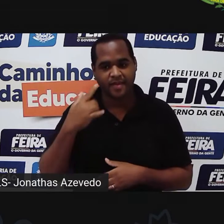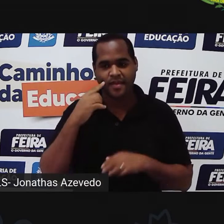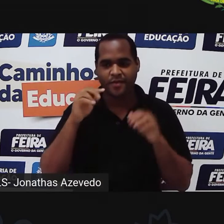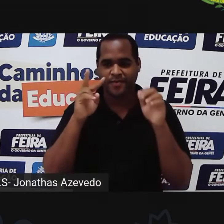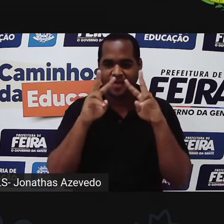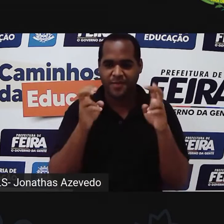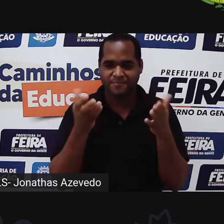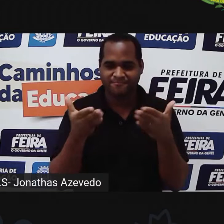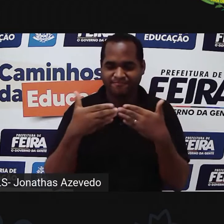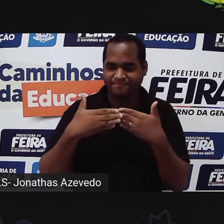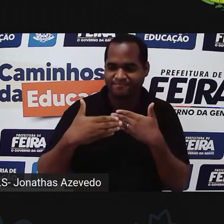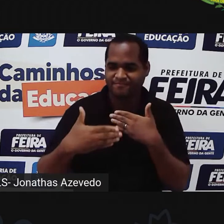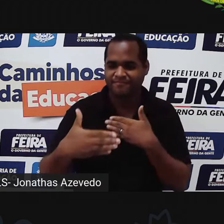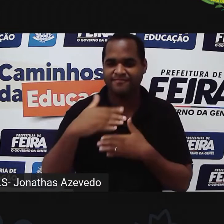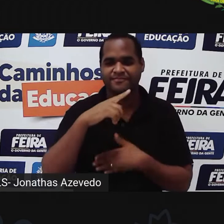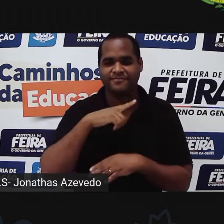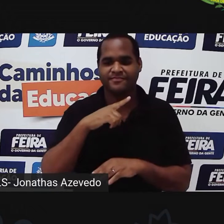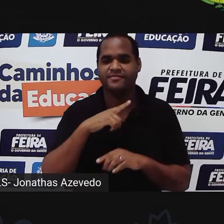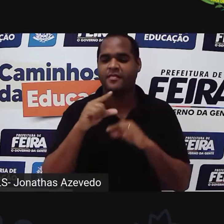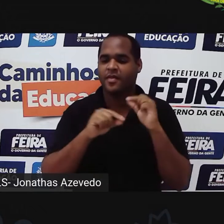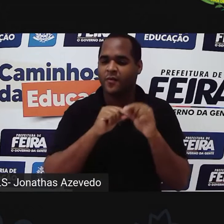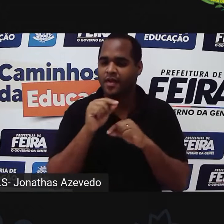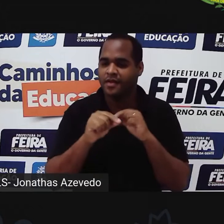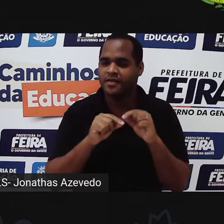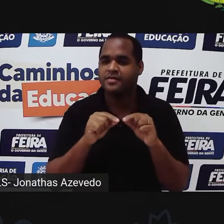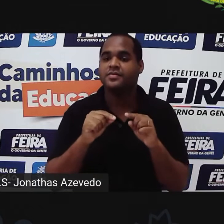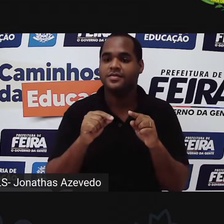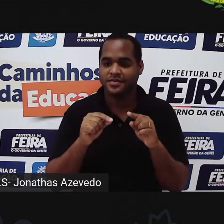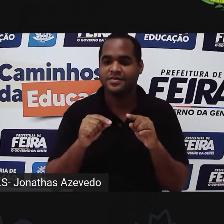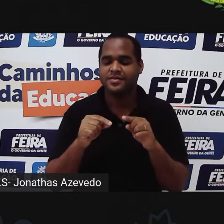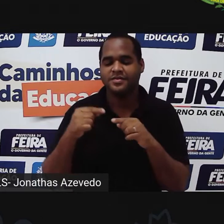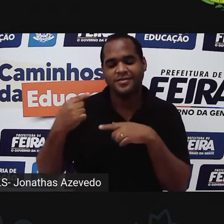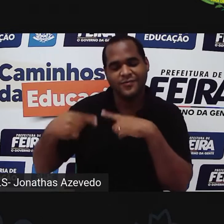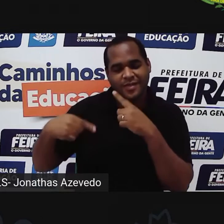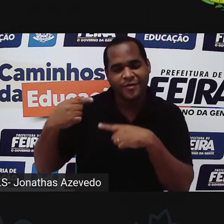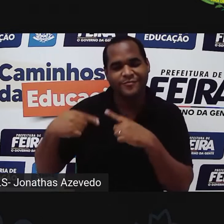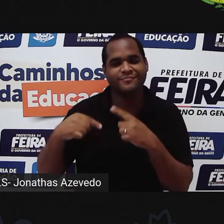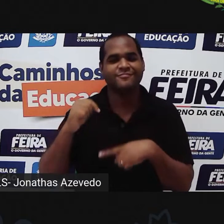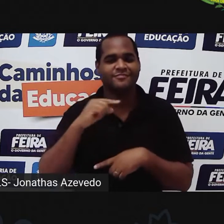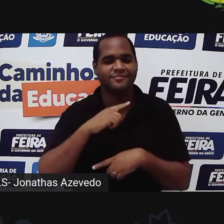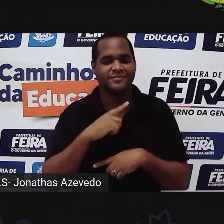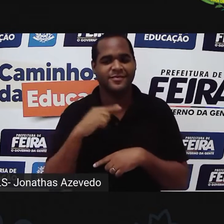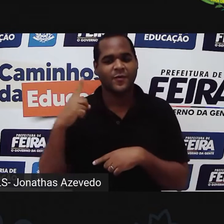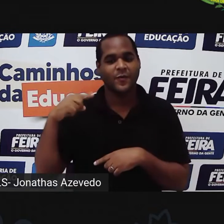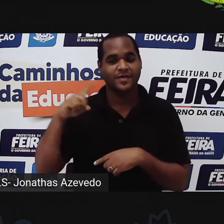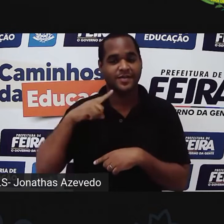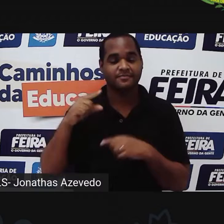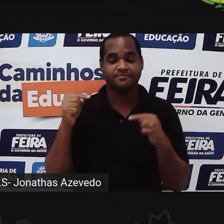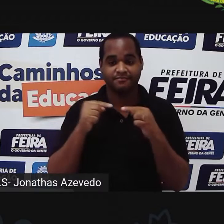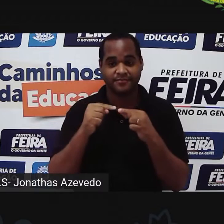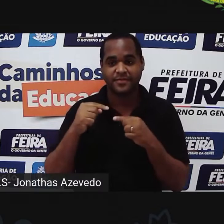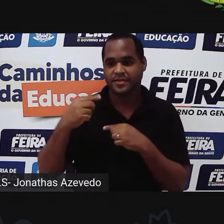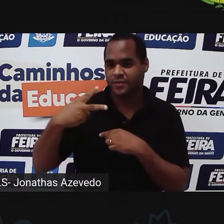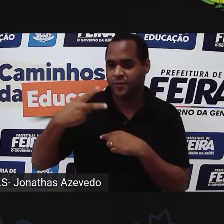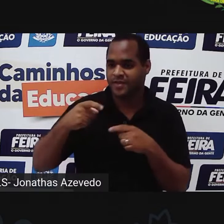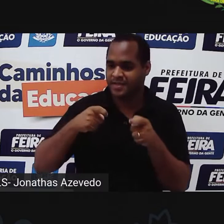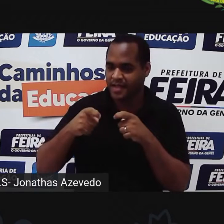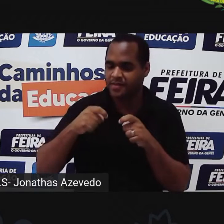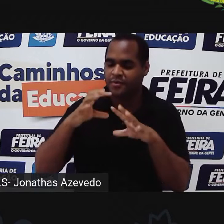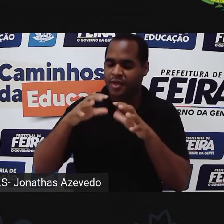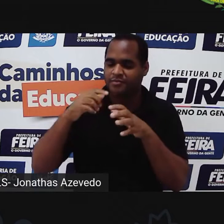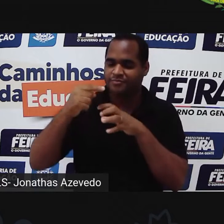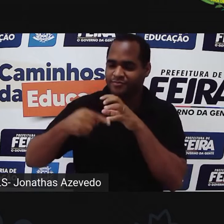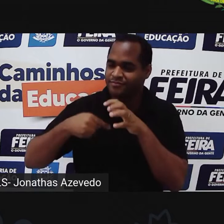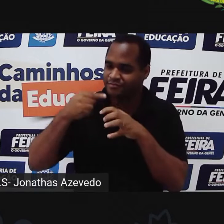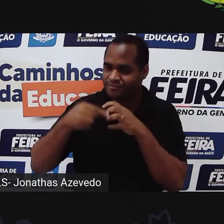dar seguimento àquela discussão que tivemos no anterior sobre a Segunda Guerra Mundial.